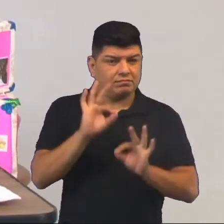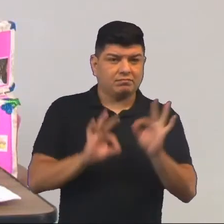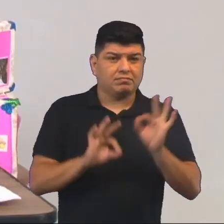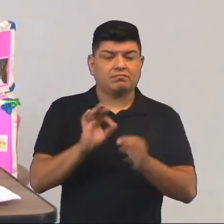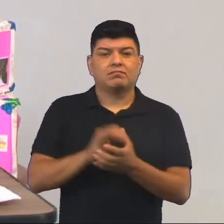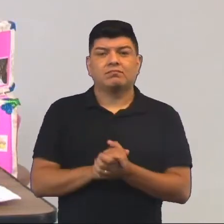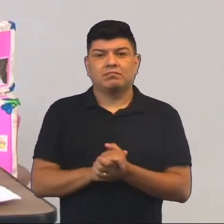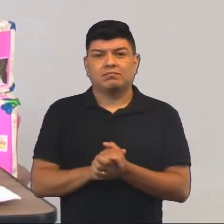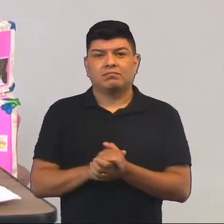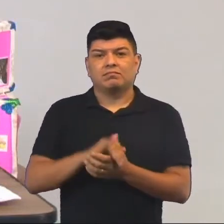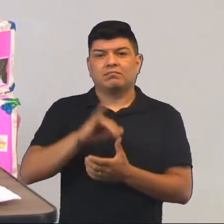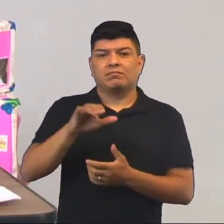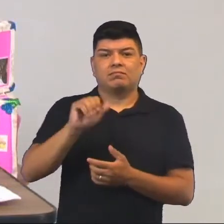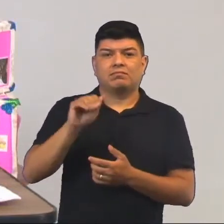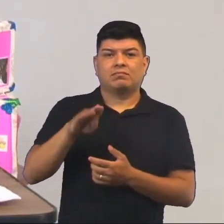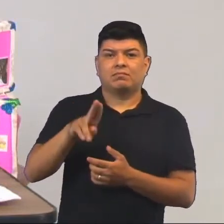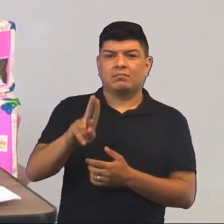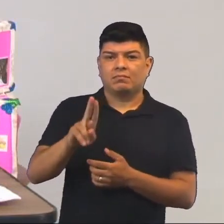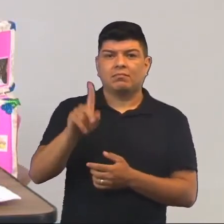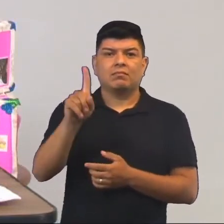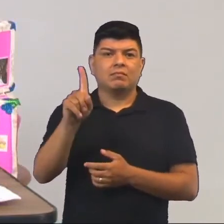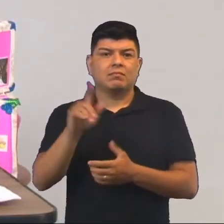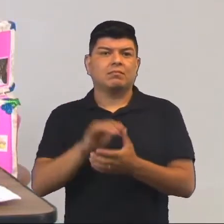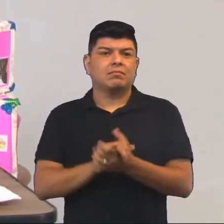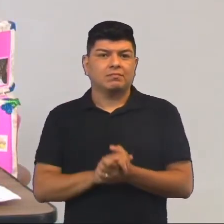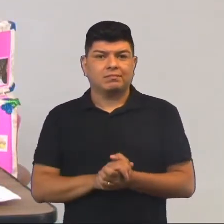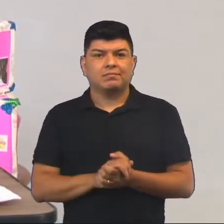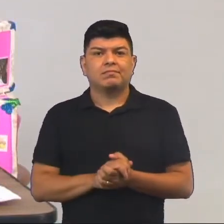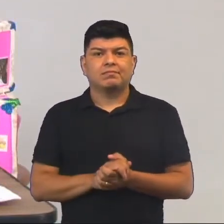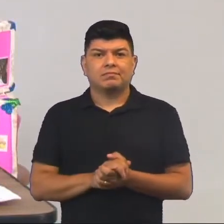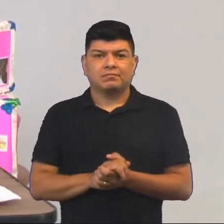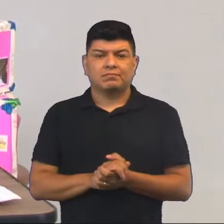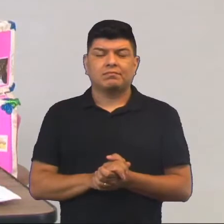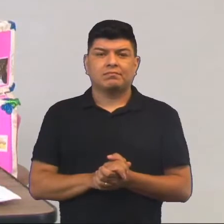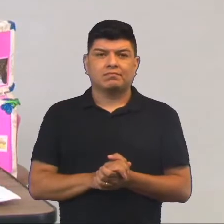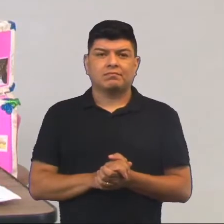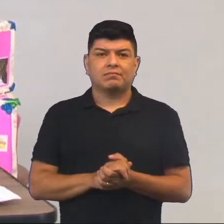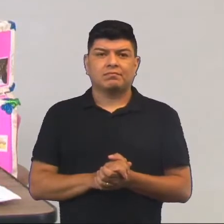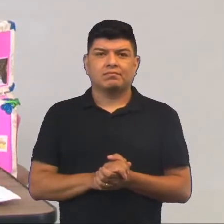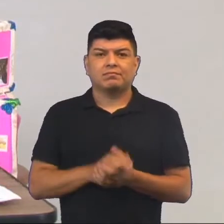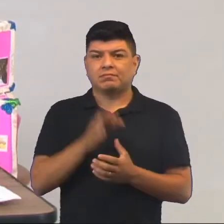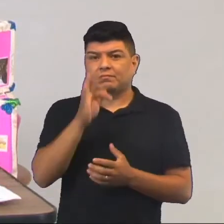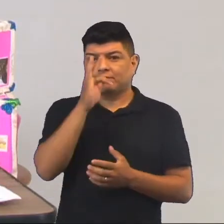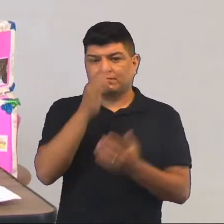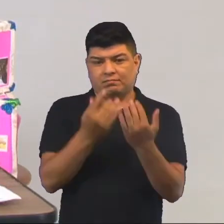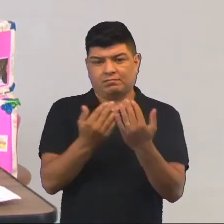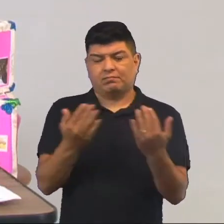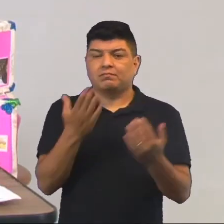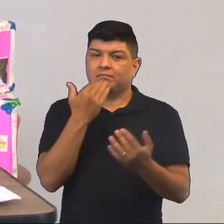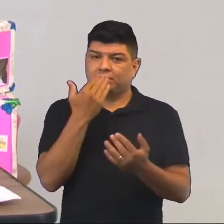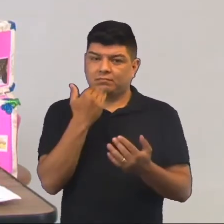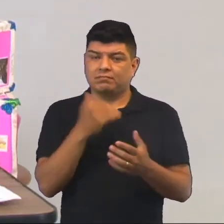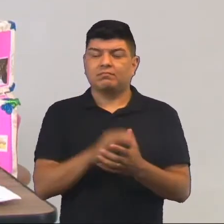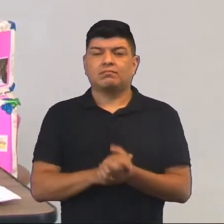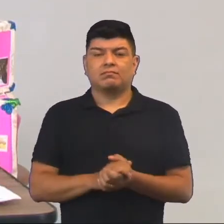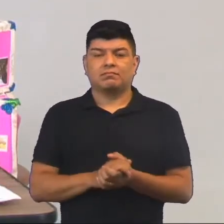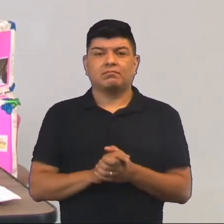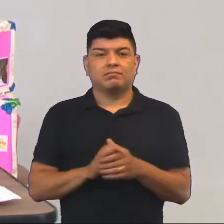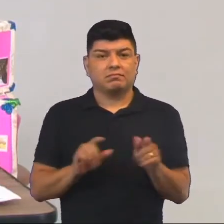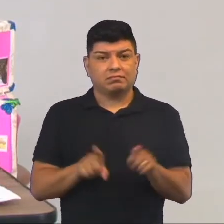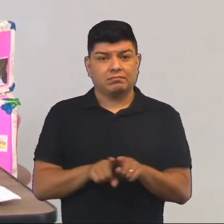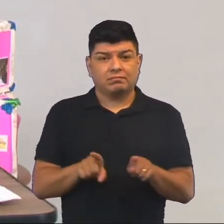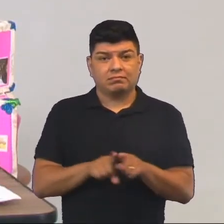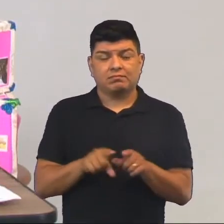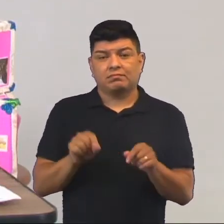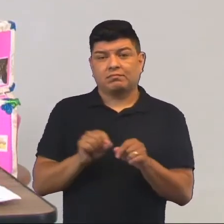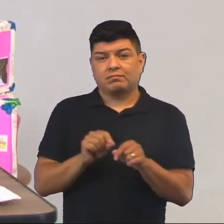é feito a partir do jambu, certo? A partir do jambu, que é uma planta que nós comemos, e